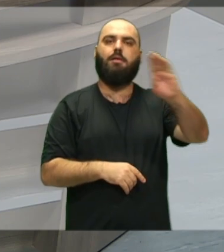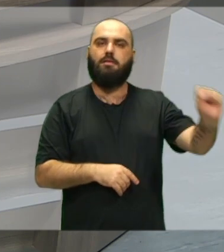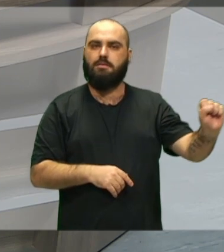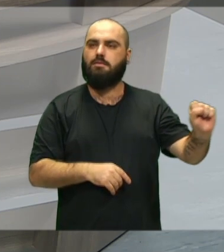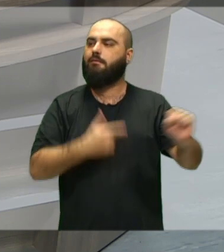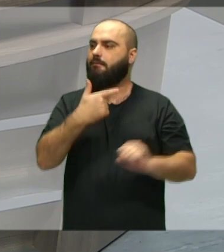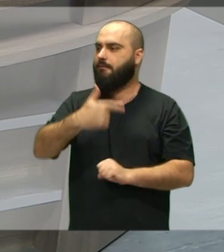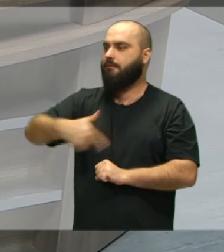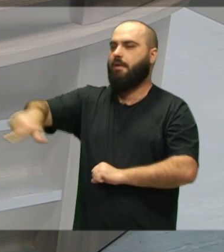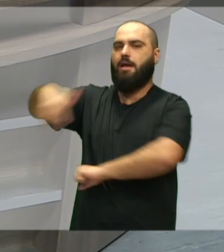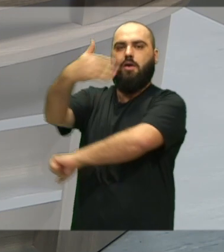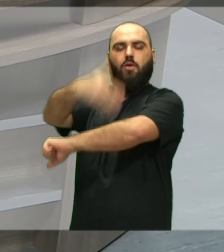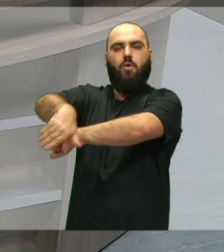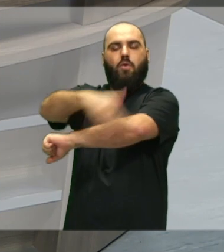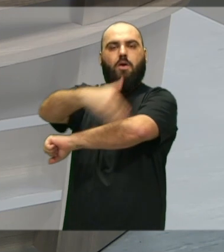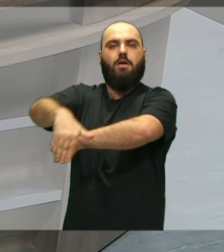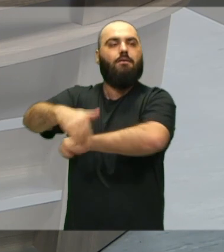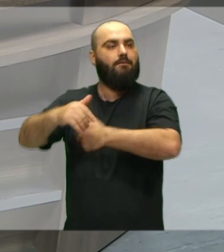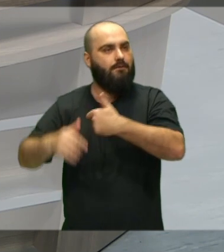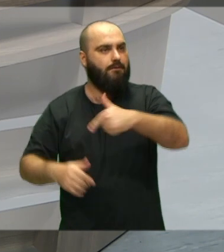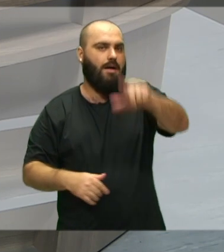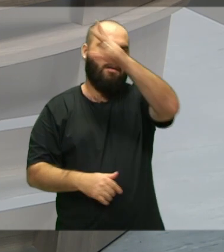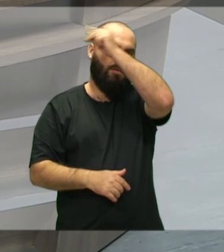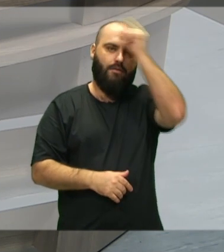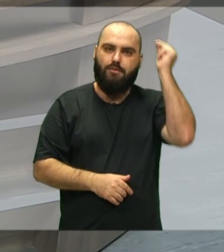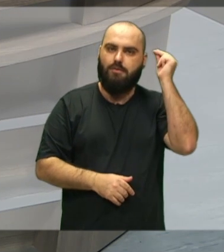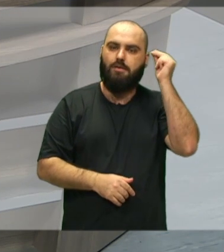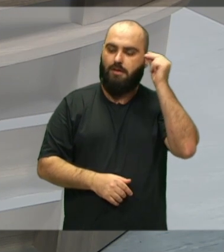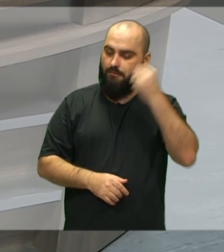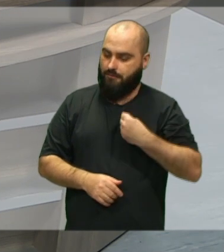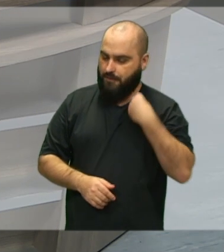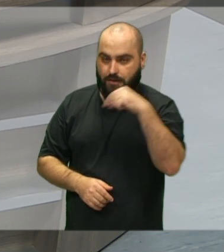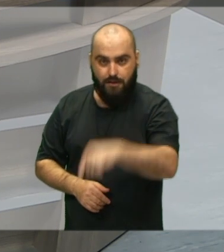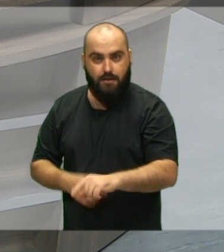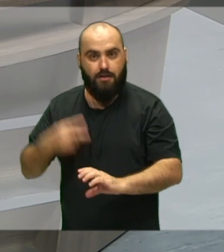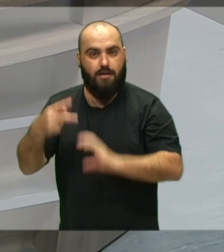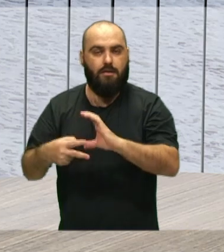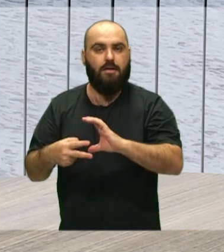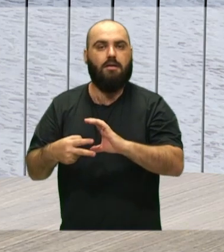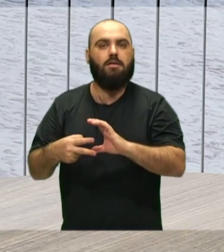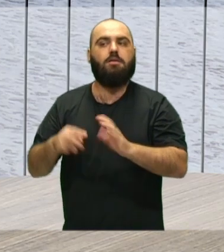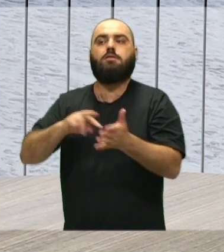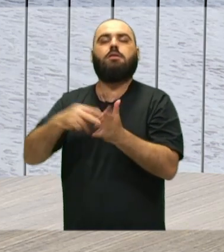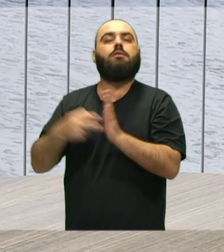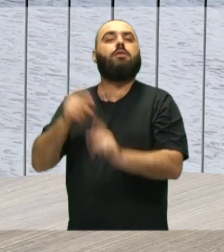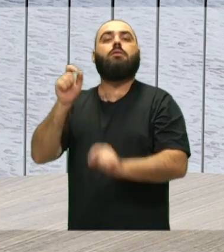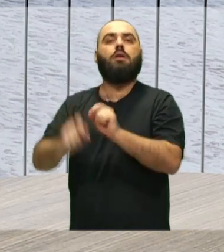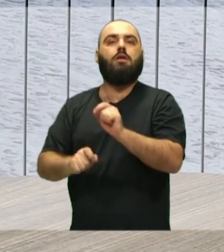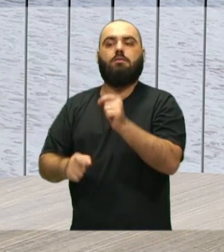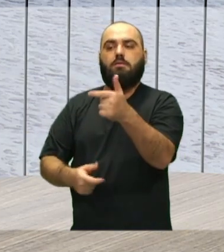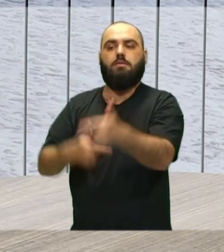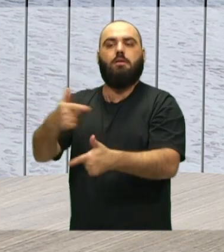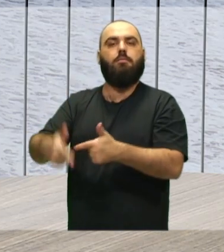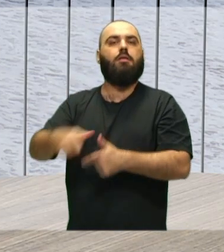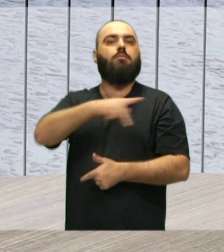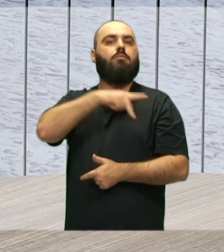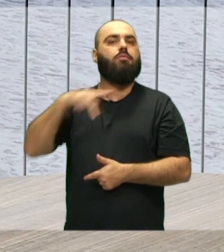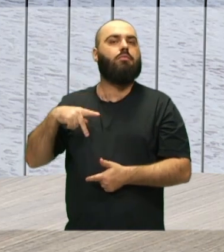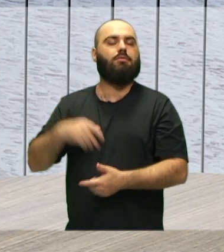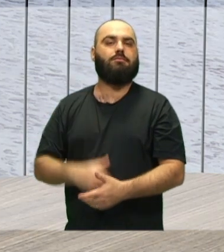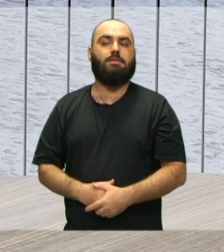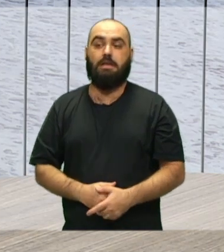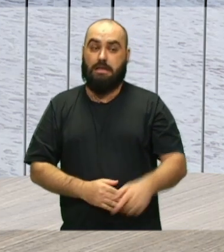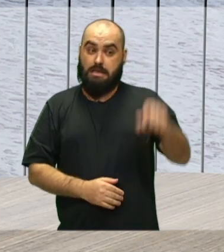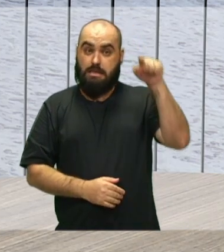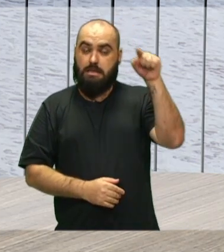rua, tudo isso vai numa prefeitura, ele acaba aqui dentro, tudo isso são serviços públicos. Ele sabendo do serviço